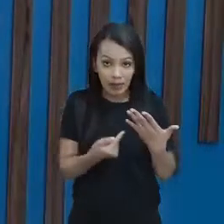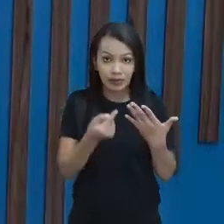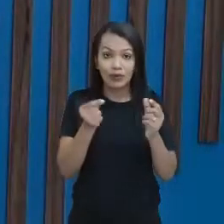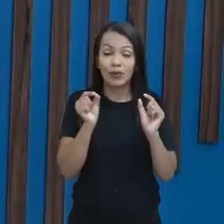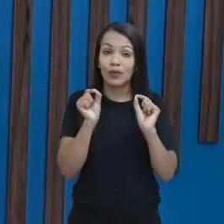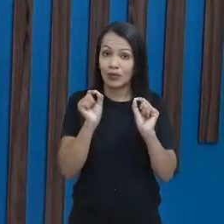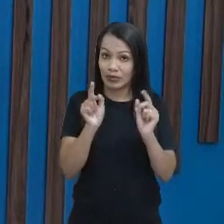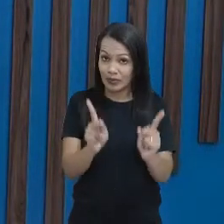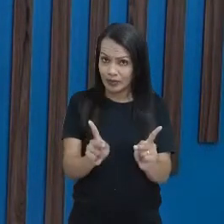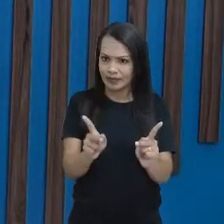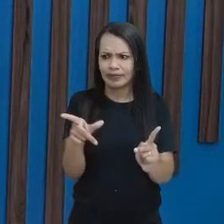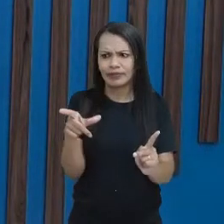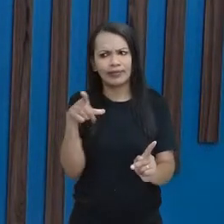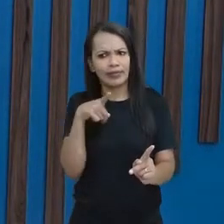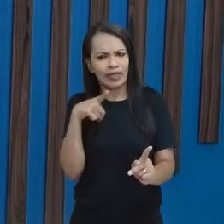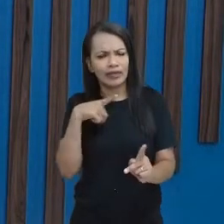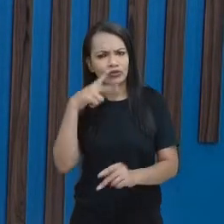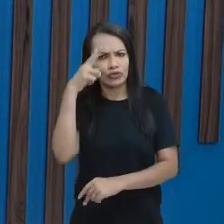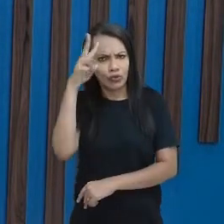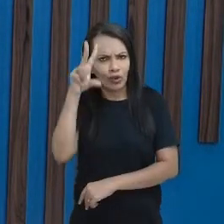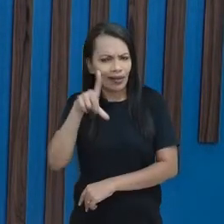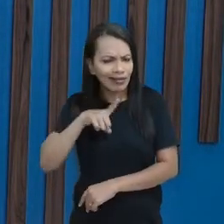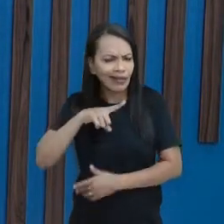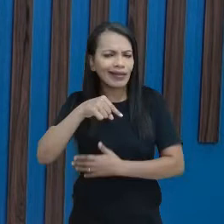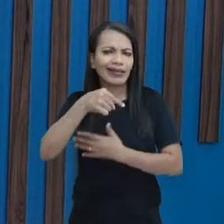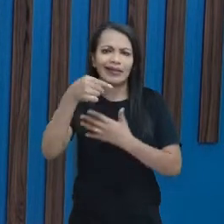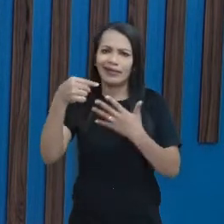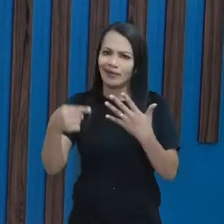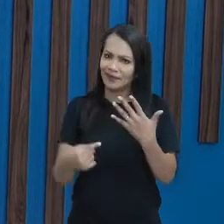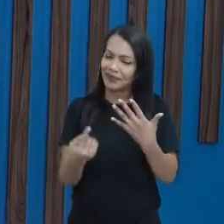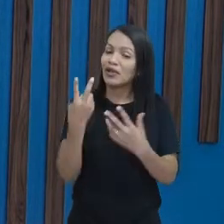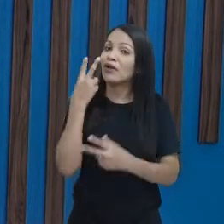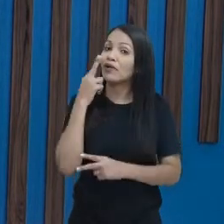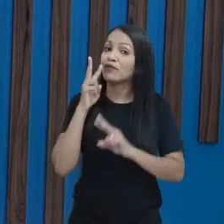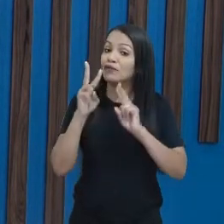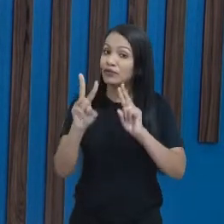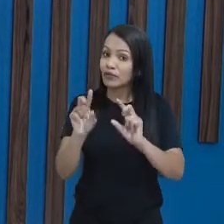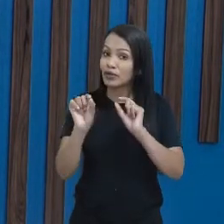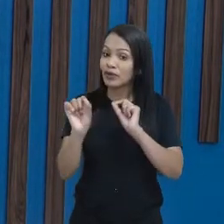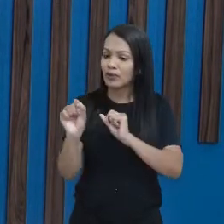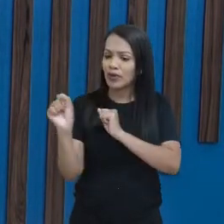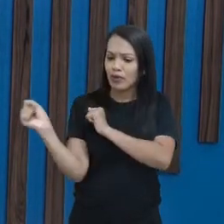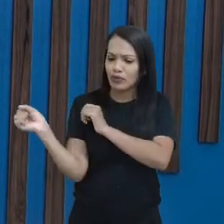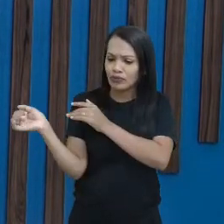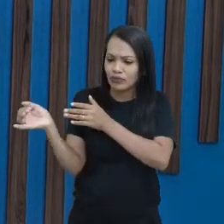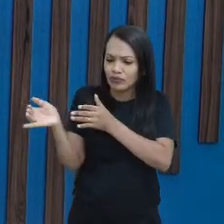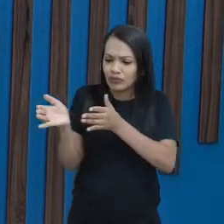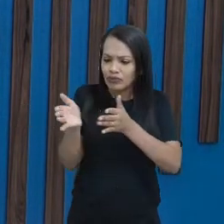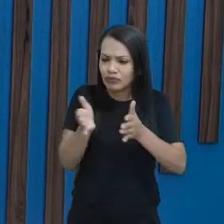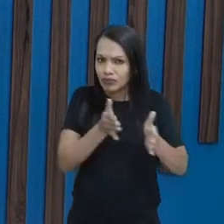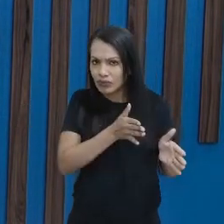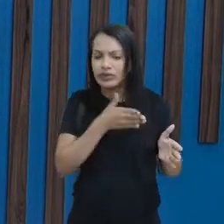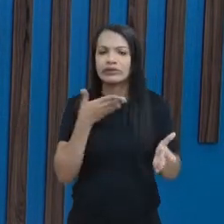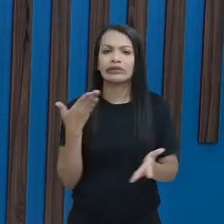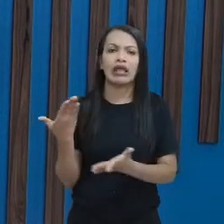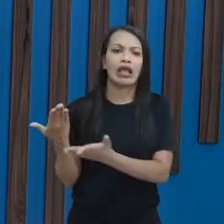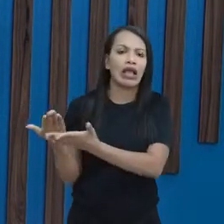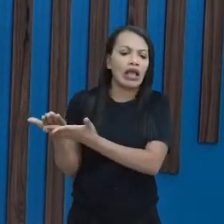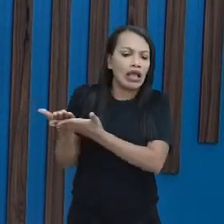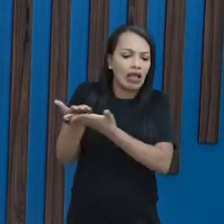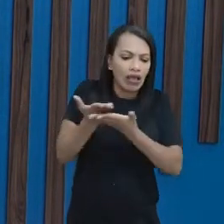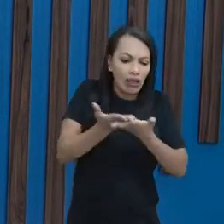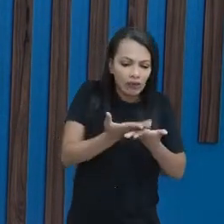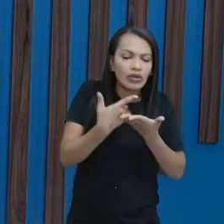Toda história tem alguns elementos. Vimos ao longo do nosso percurso das aulas da EMAD, está tudo lá